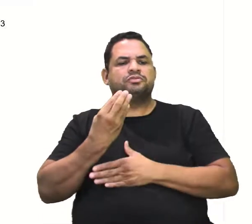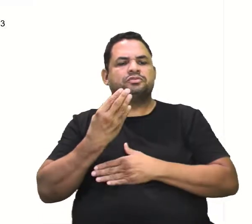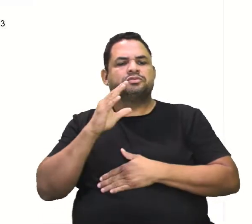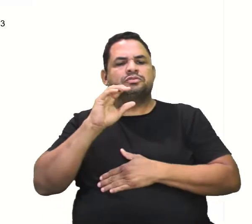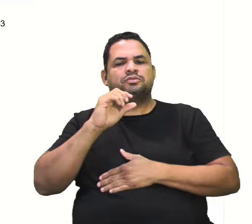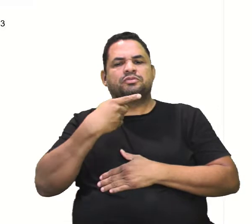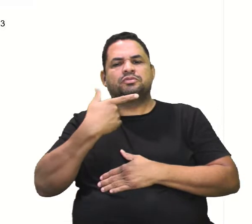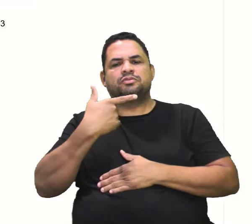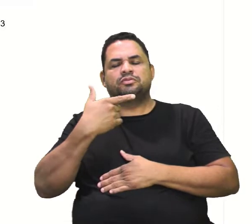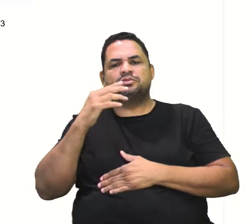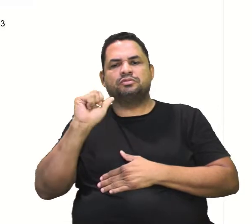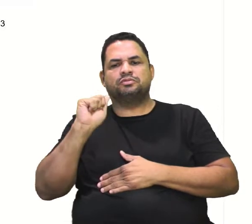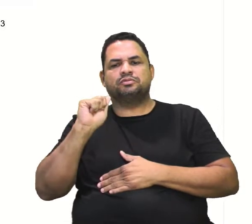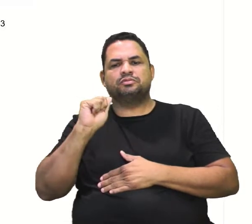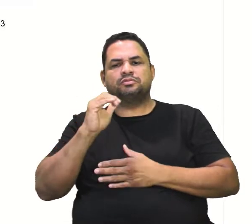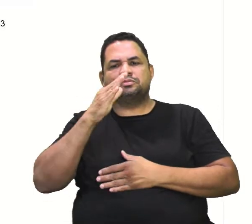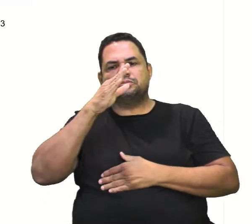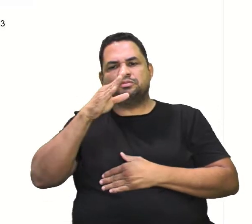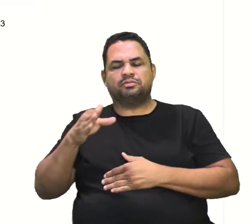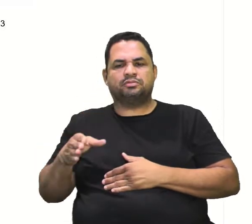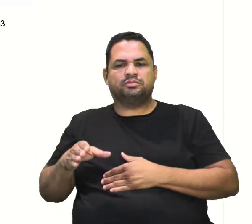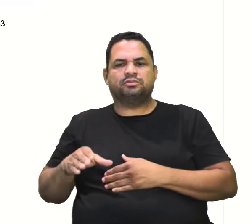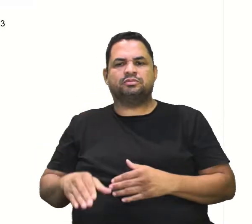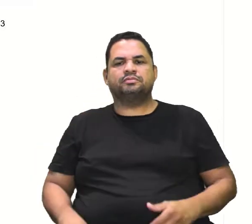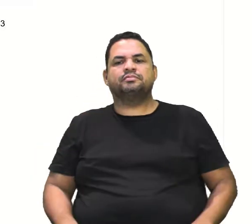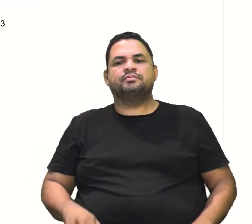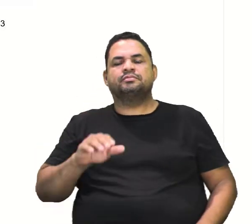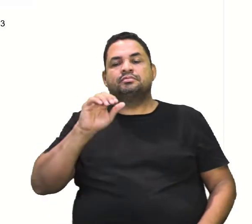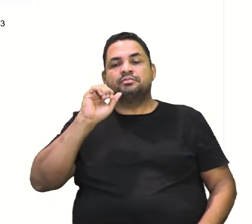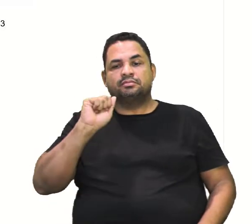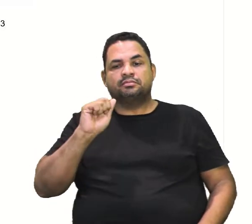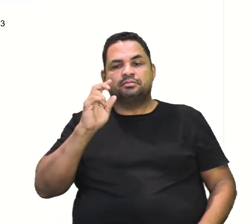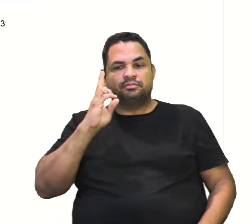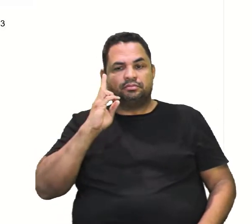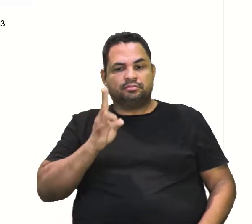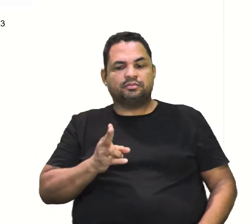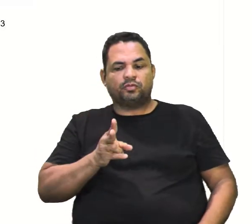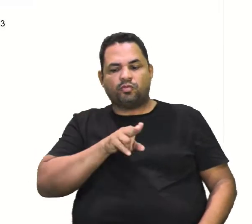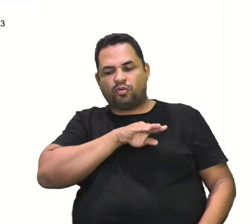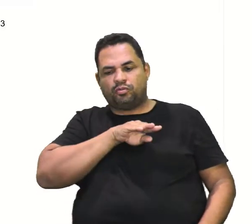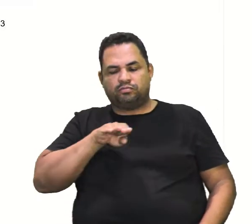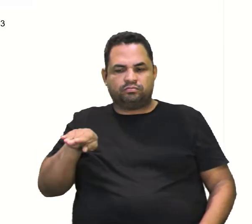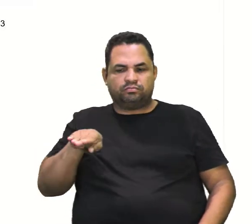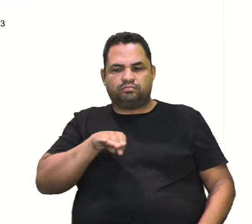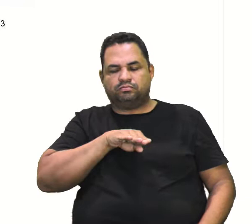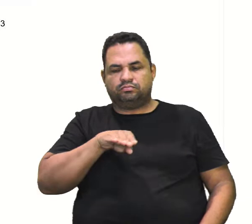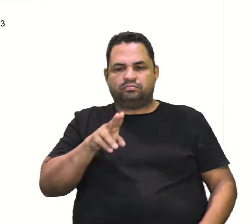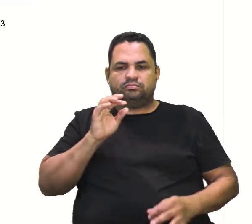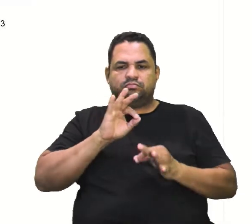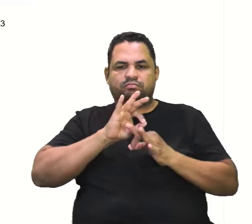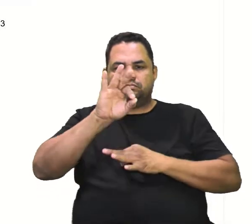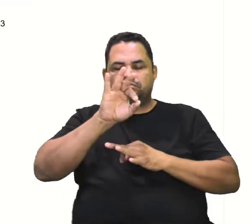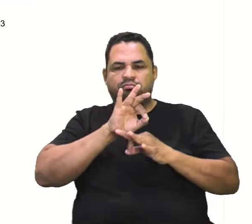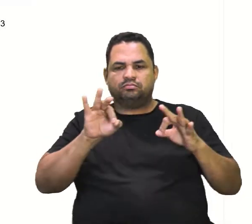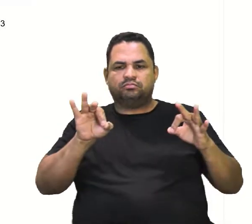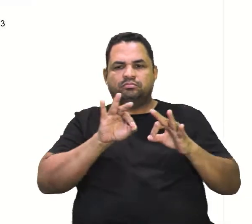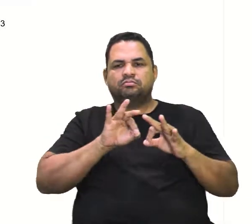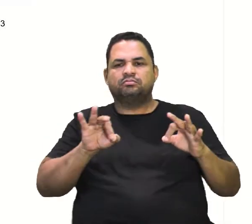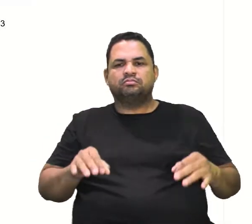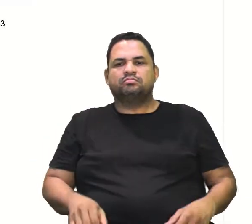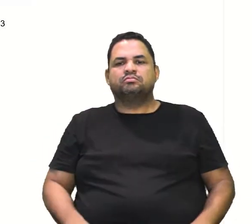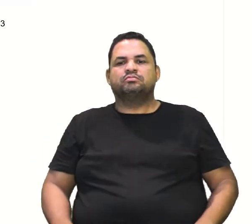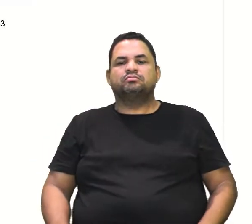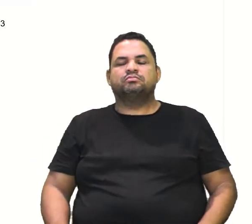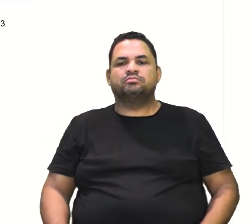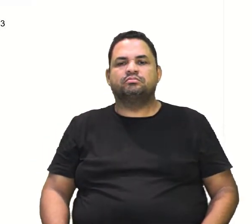2A, sendo que o meu A está inclinado? Esse A aqui é a mesma medida aqui. Tá? É porque aqui a gente está com ele